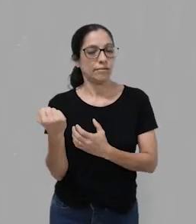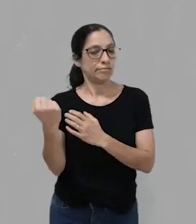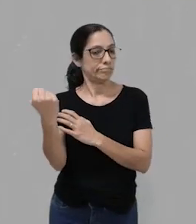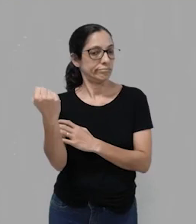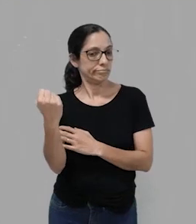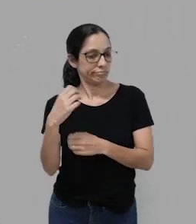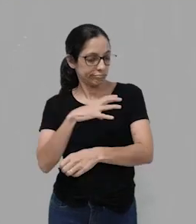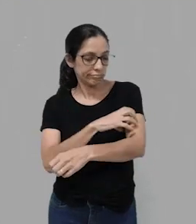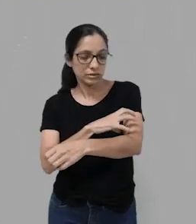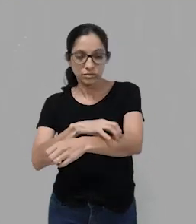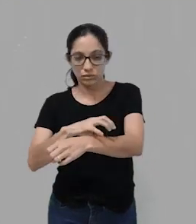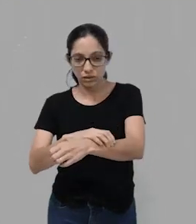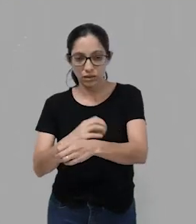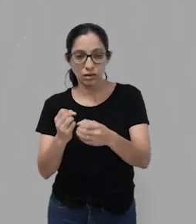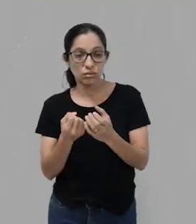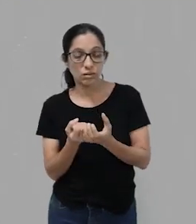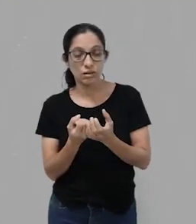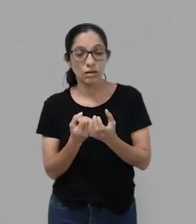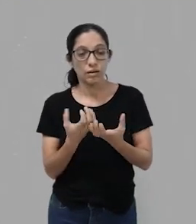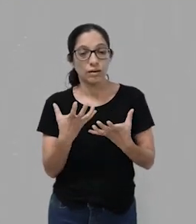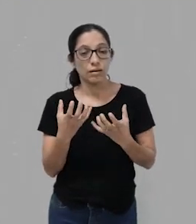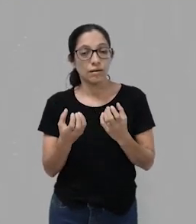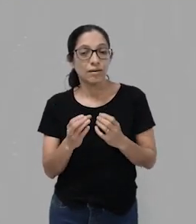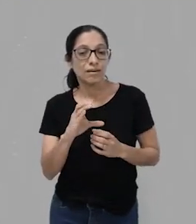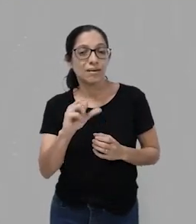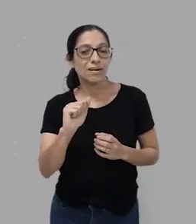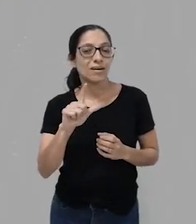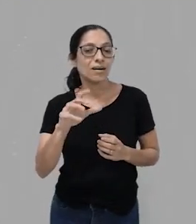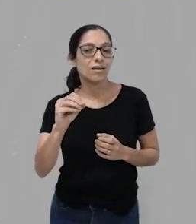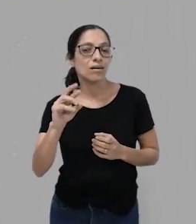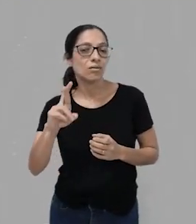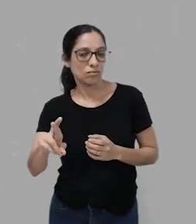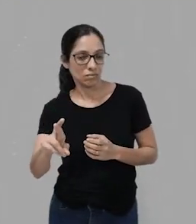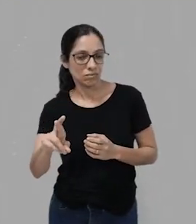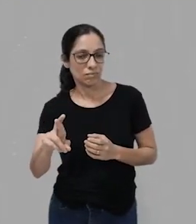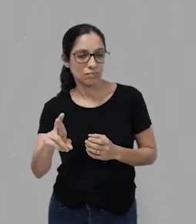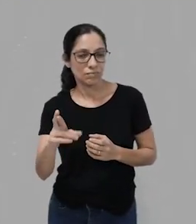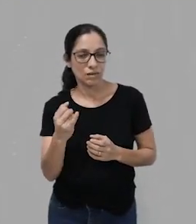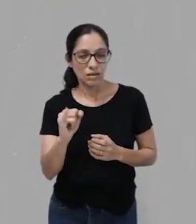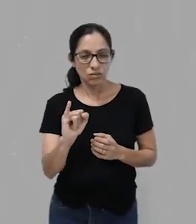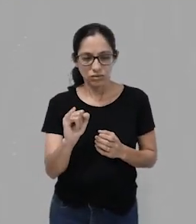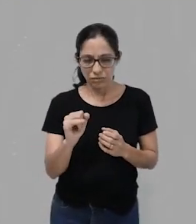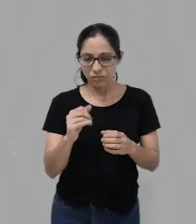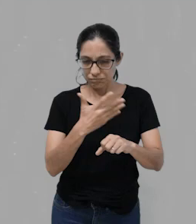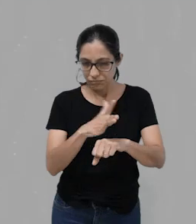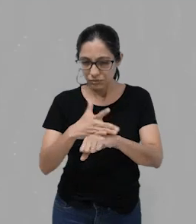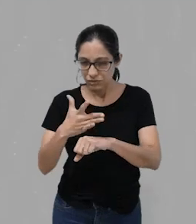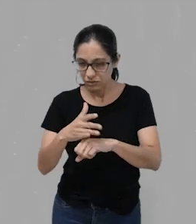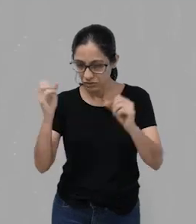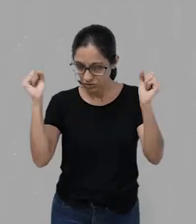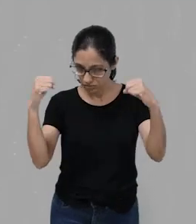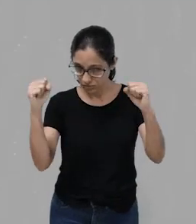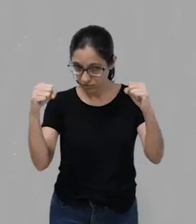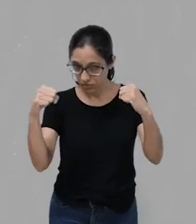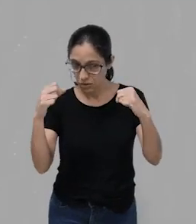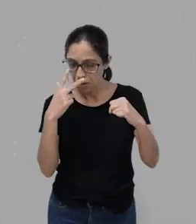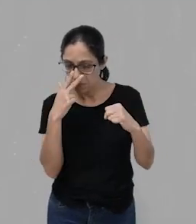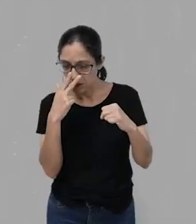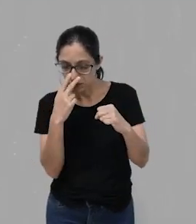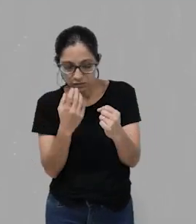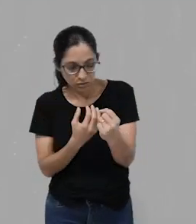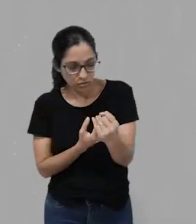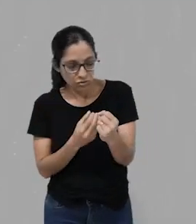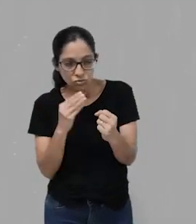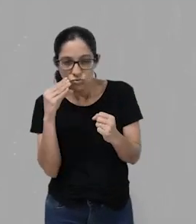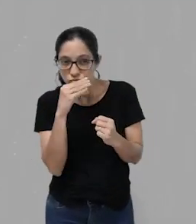está fazendo uma força com determinada musculatura ali isolada, a gente sente logo aquela musculatura esquentar. Isso é gerar calor, está gerando calor, porque as